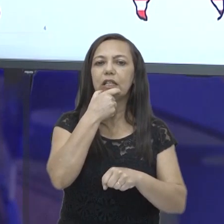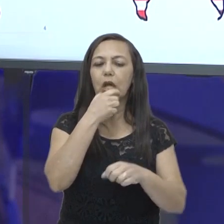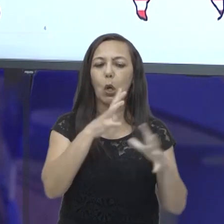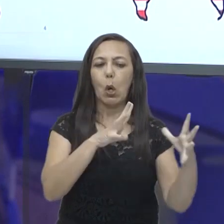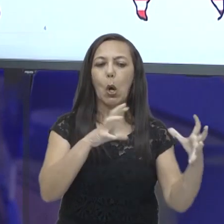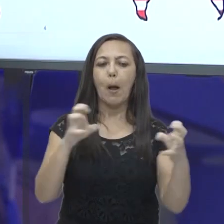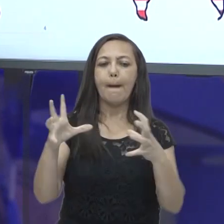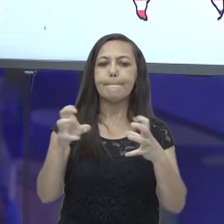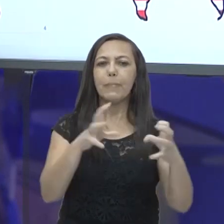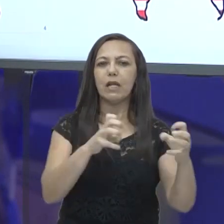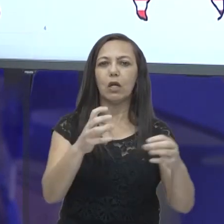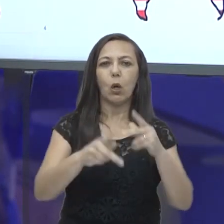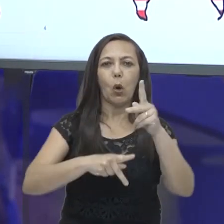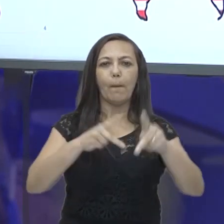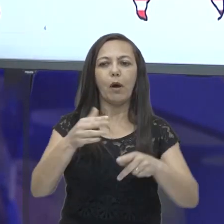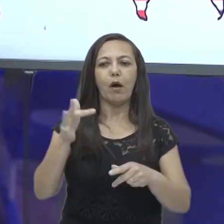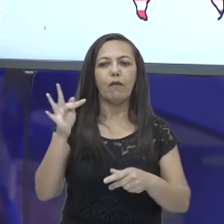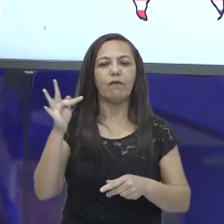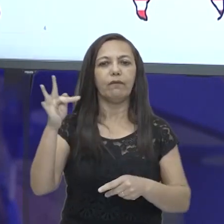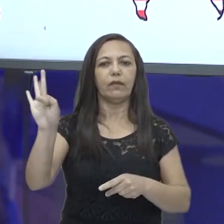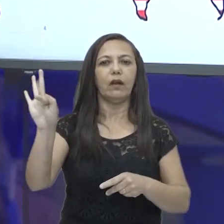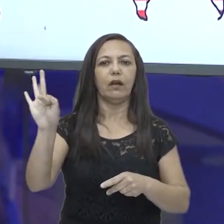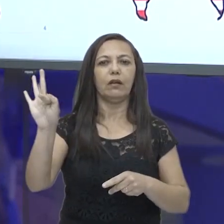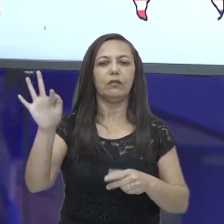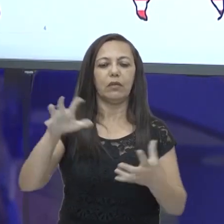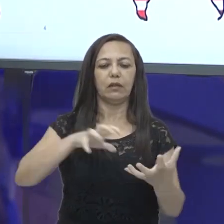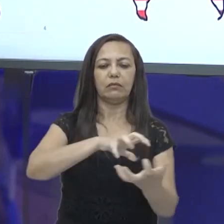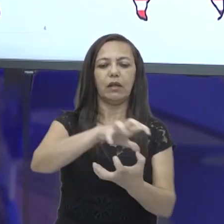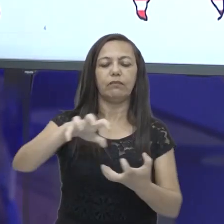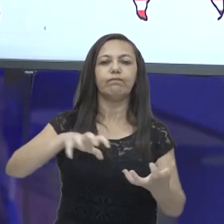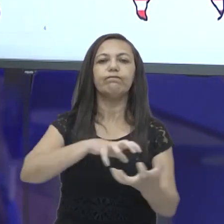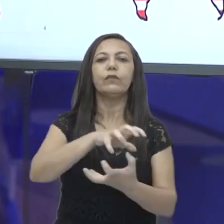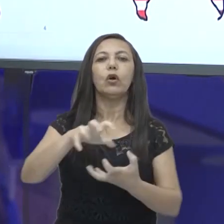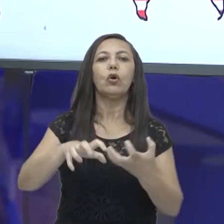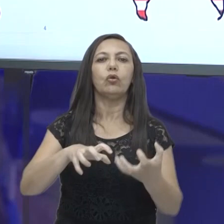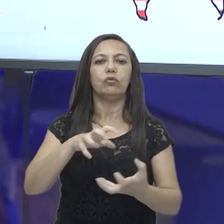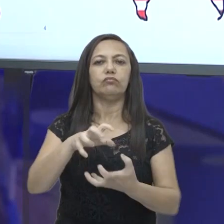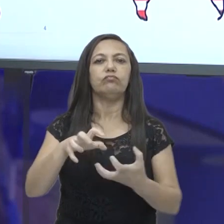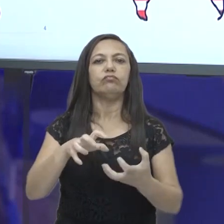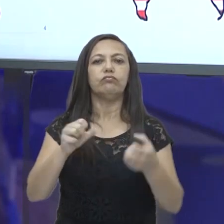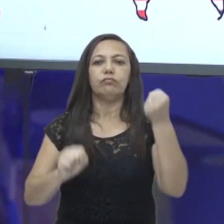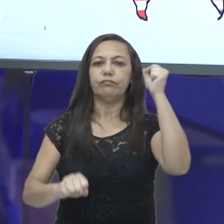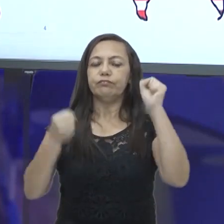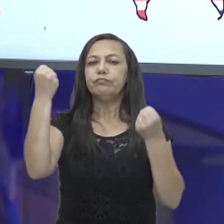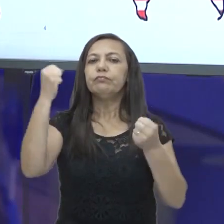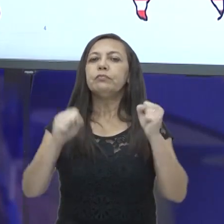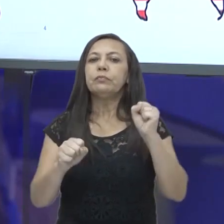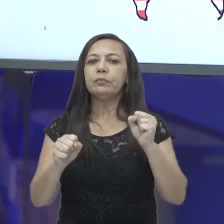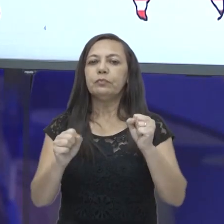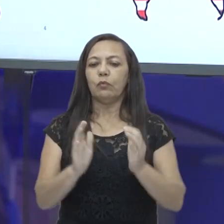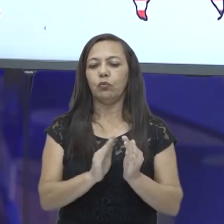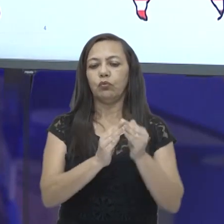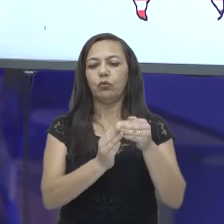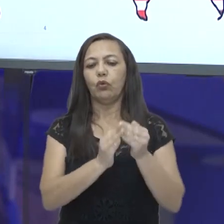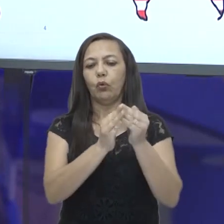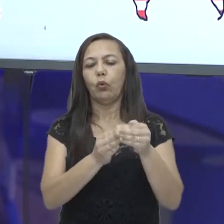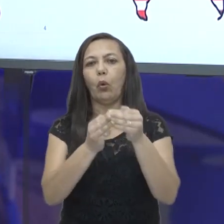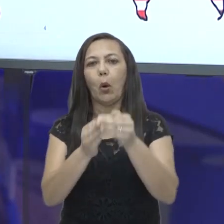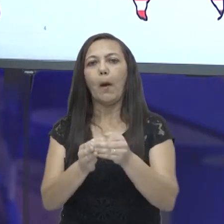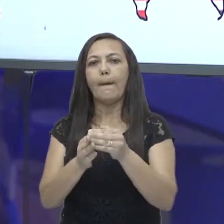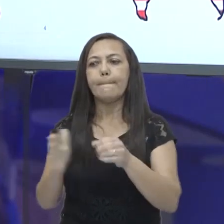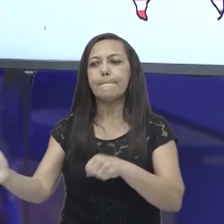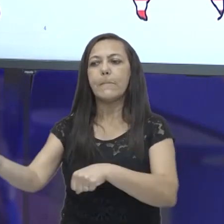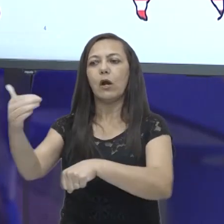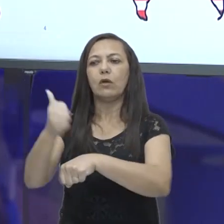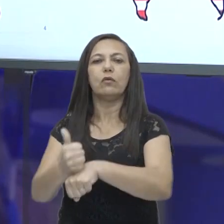tá certo, com os franceses, e pela Revolução Industrial, pela navegação, vêm colonizar os